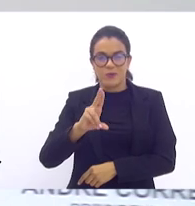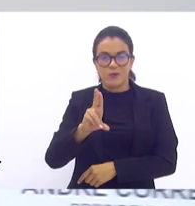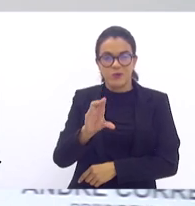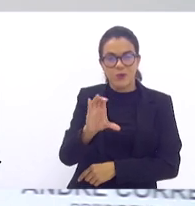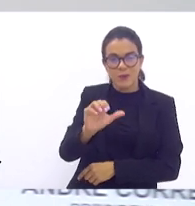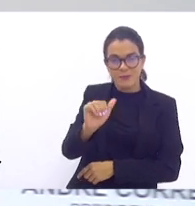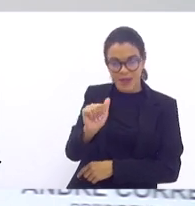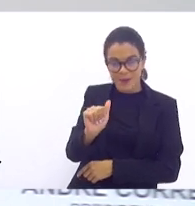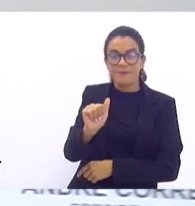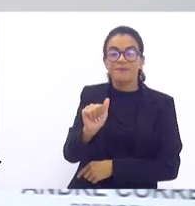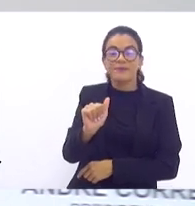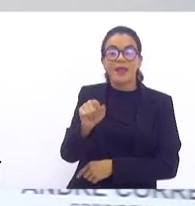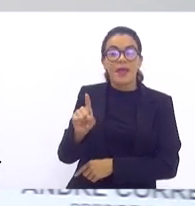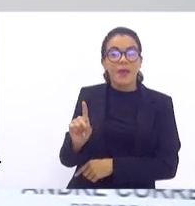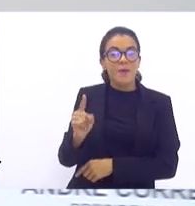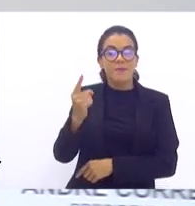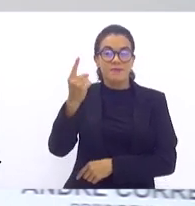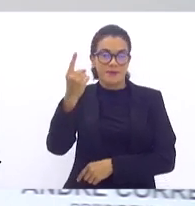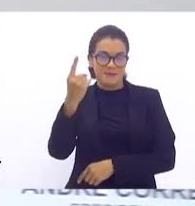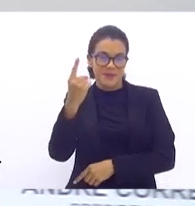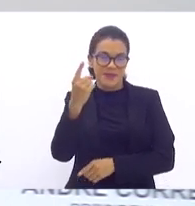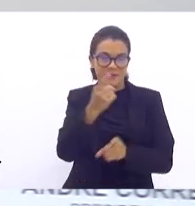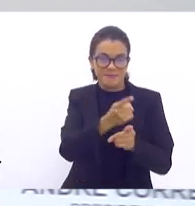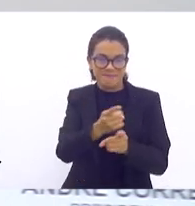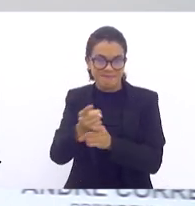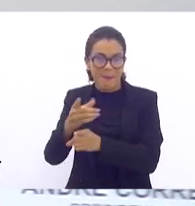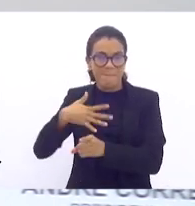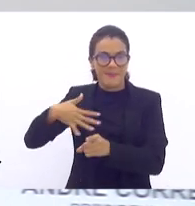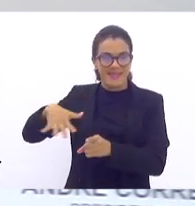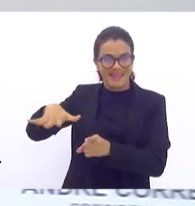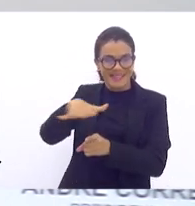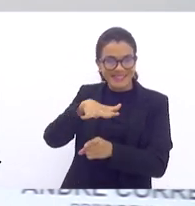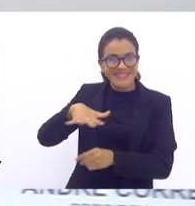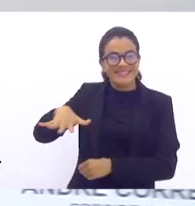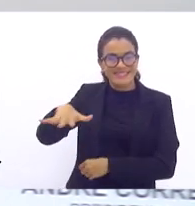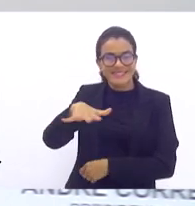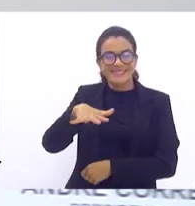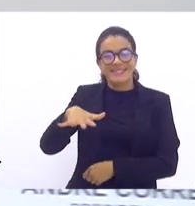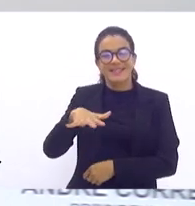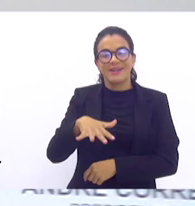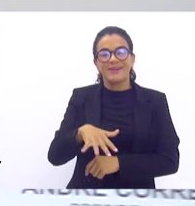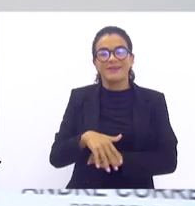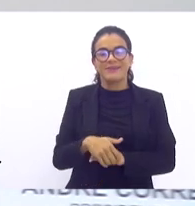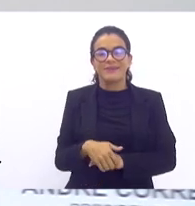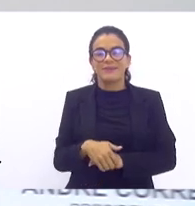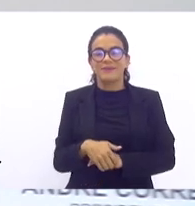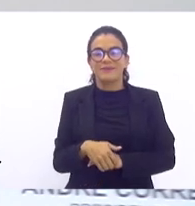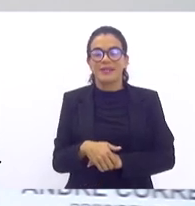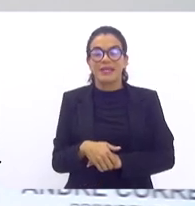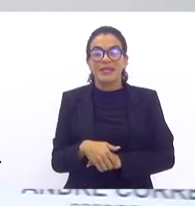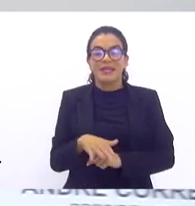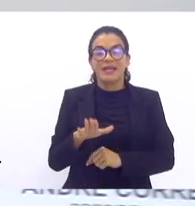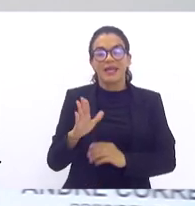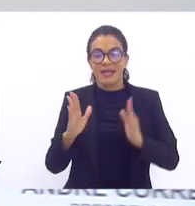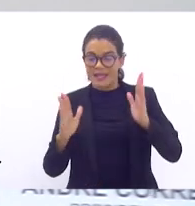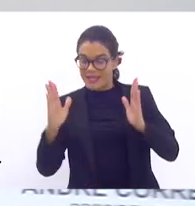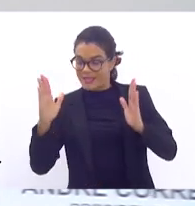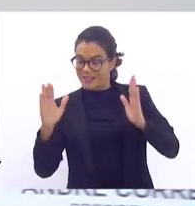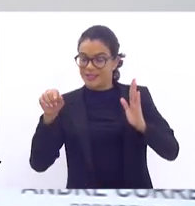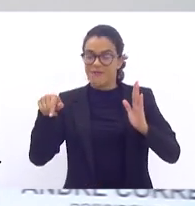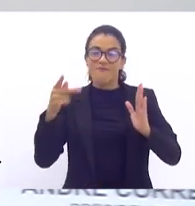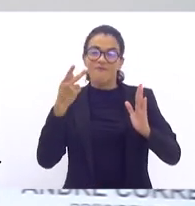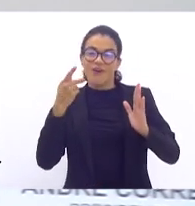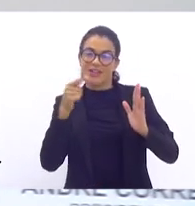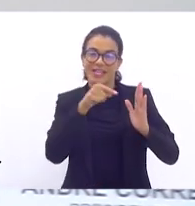em desertificação no Brasil lá na minha região no Vale do Curu entre Sobral e fortaleza